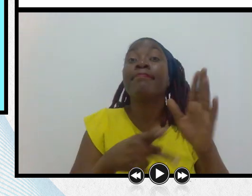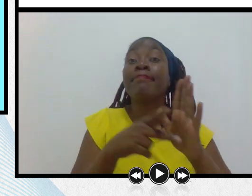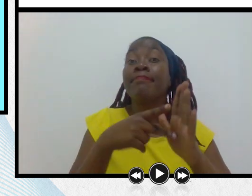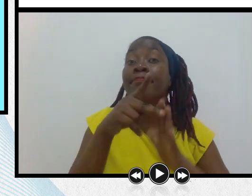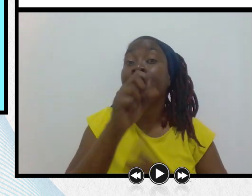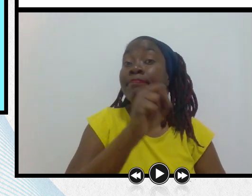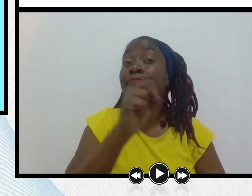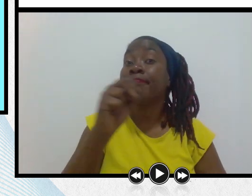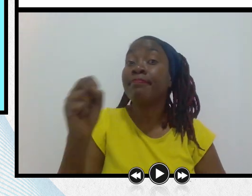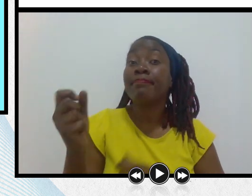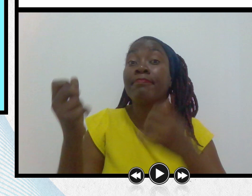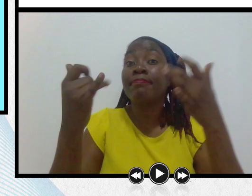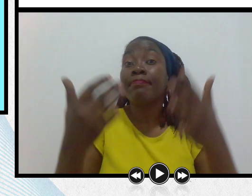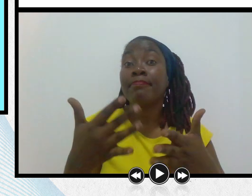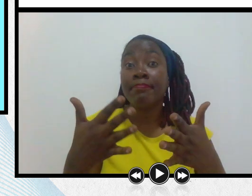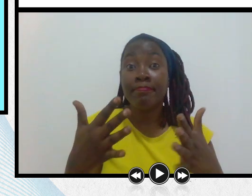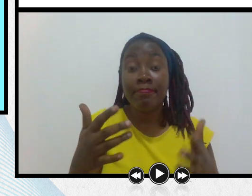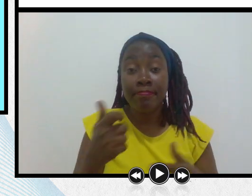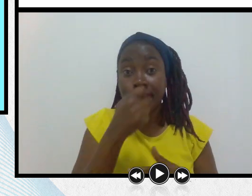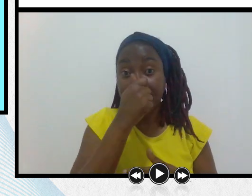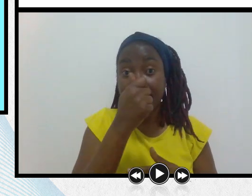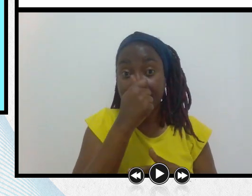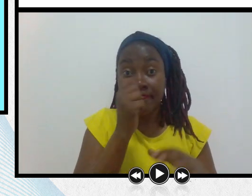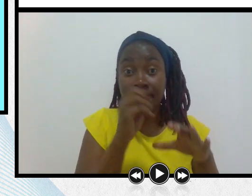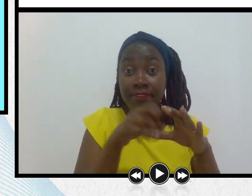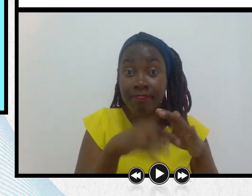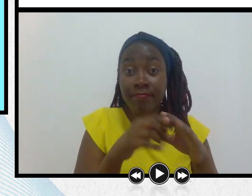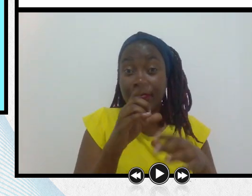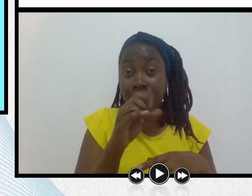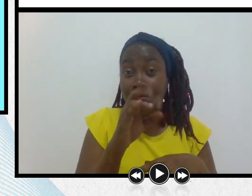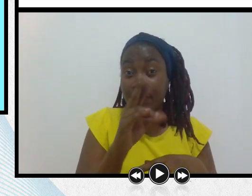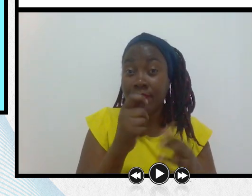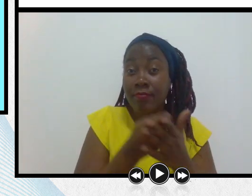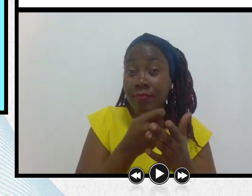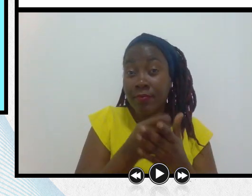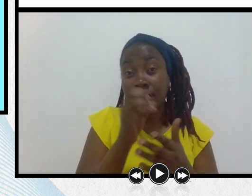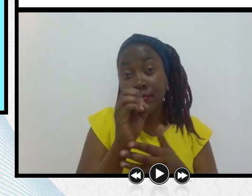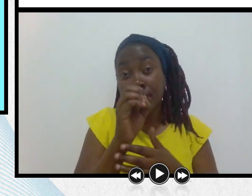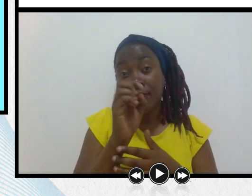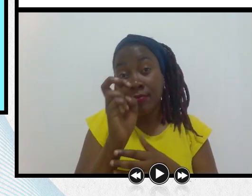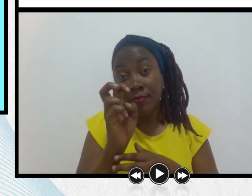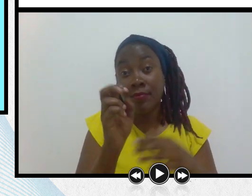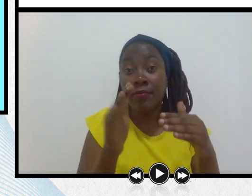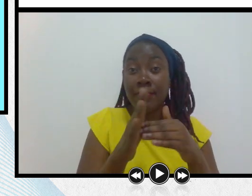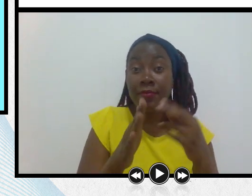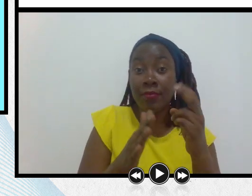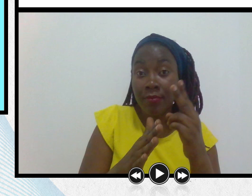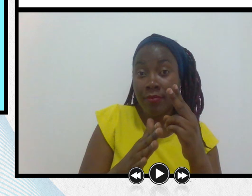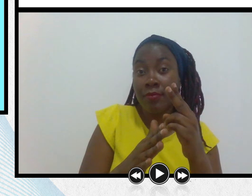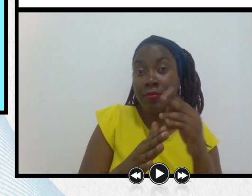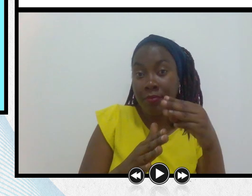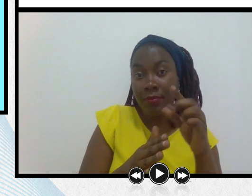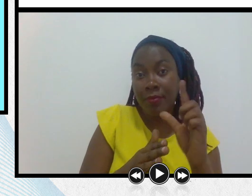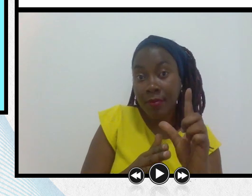portaria 888, fala que a concentração de cloro ativo na água deve estar entre 0,5 e 2 miligramas por litro, com um número não